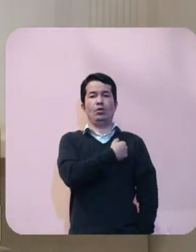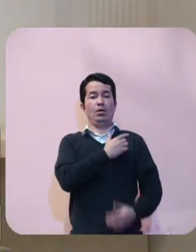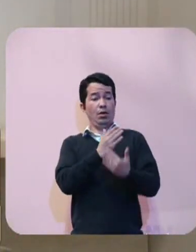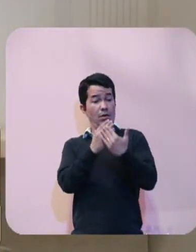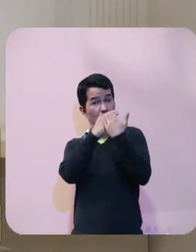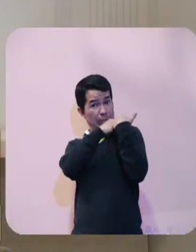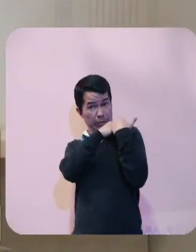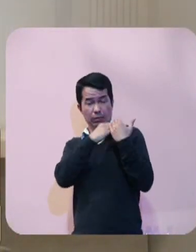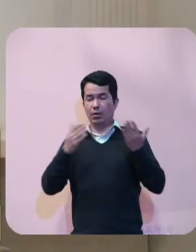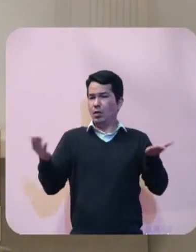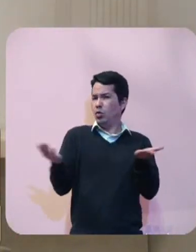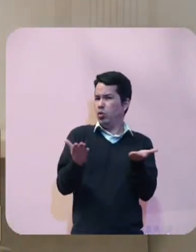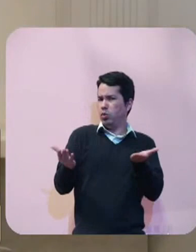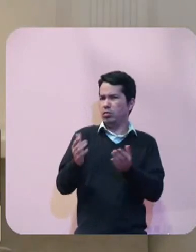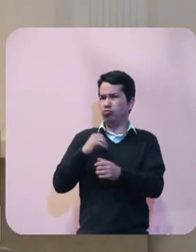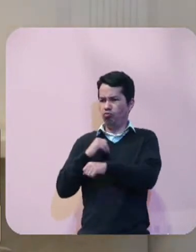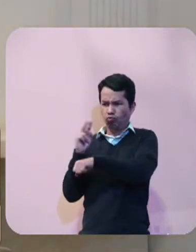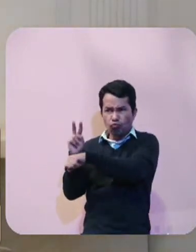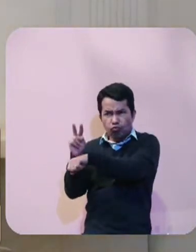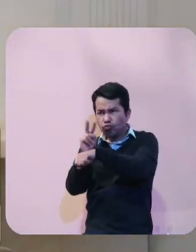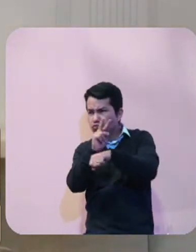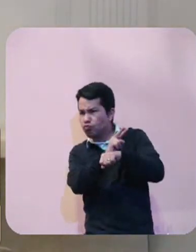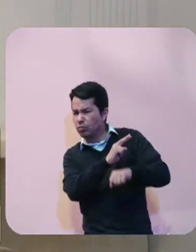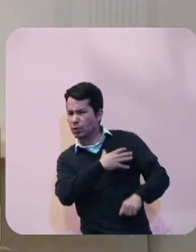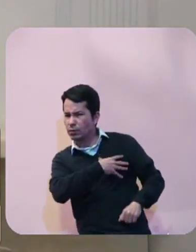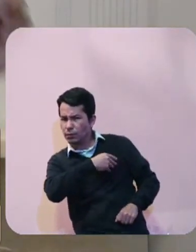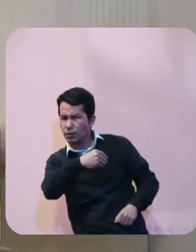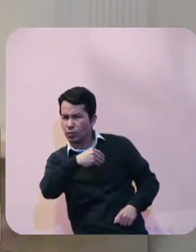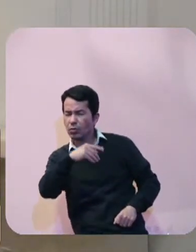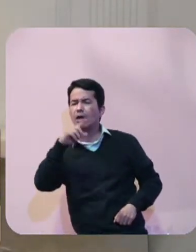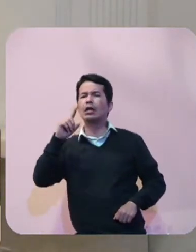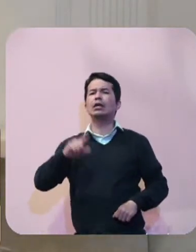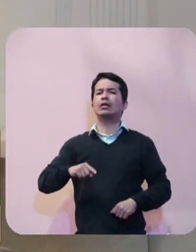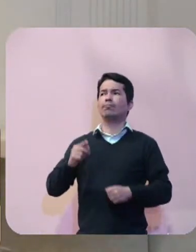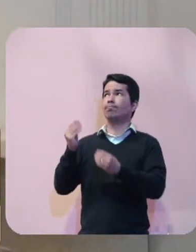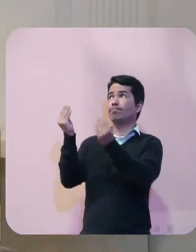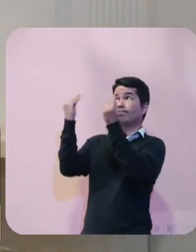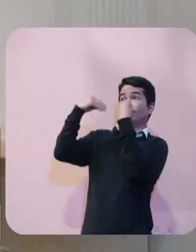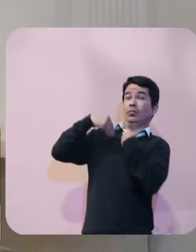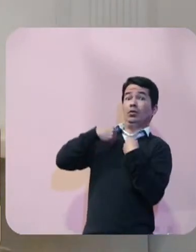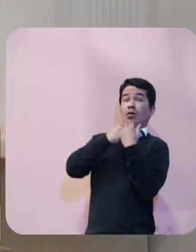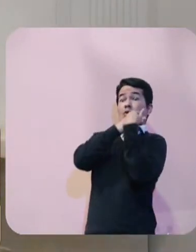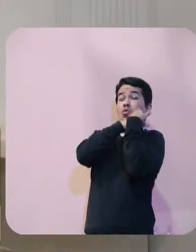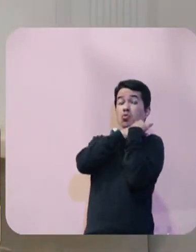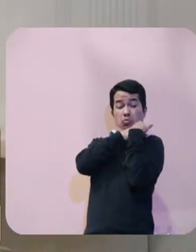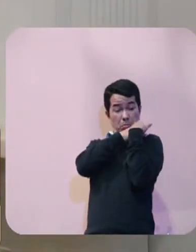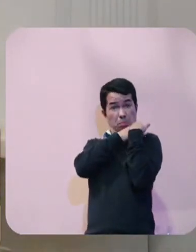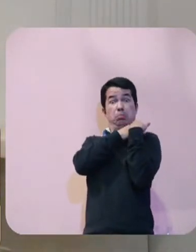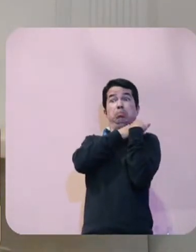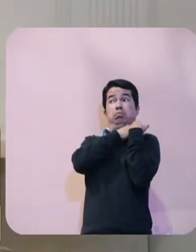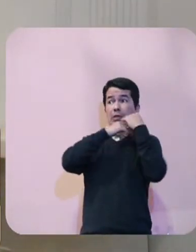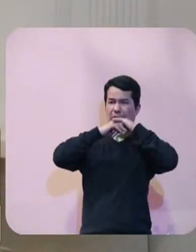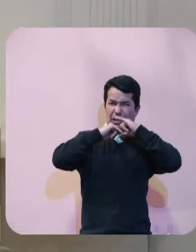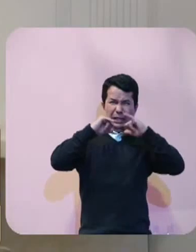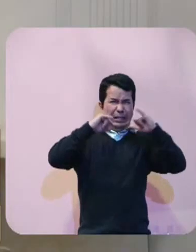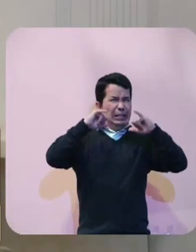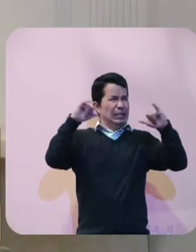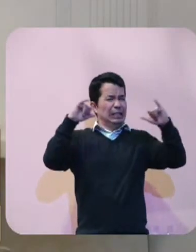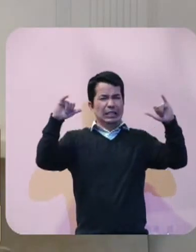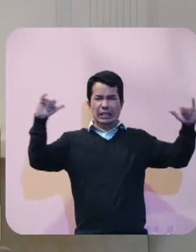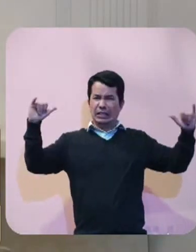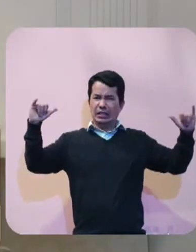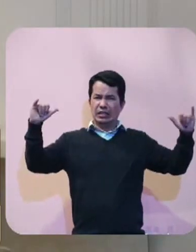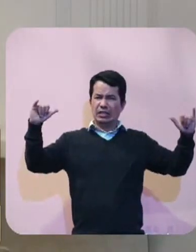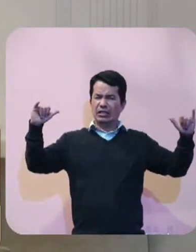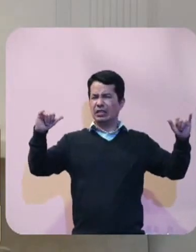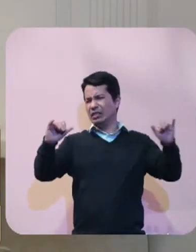somente abençoa a nossa família, mas tem seus efeitos em toda a terra. Você, pai, é instrumento de